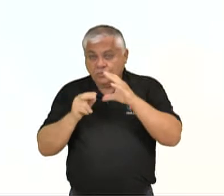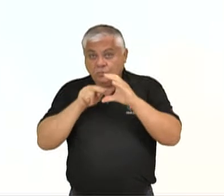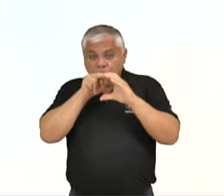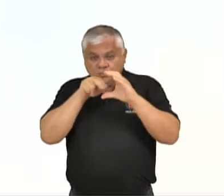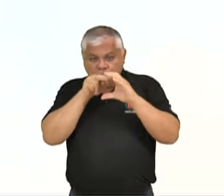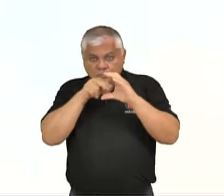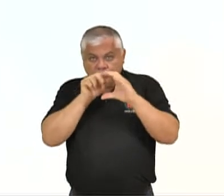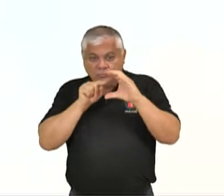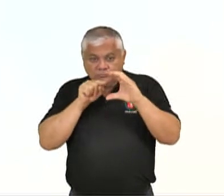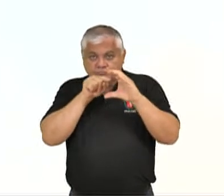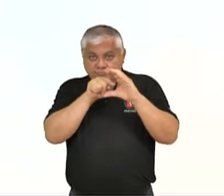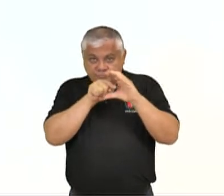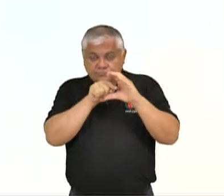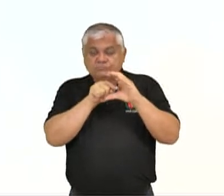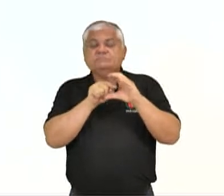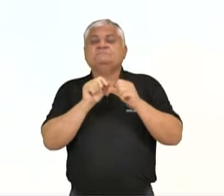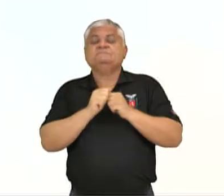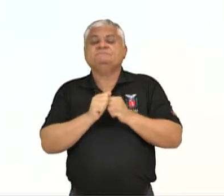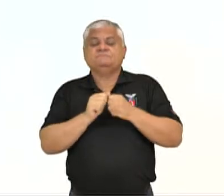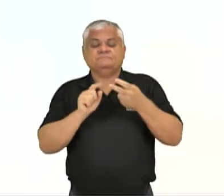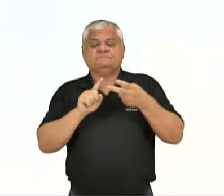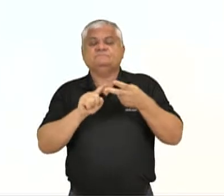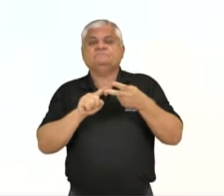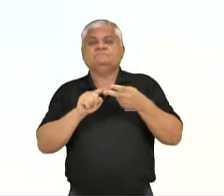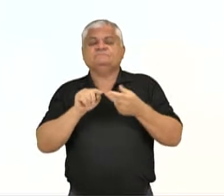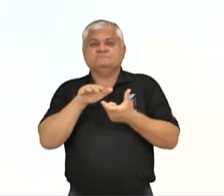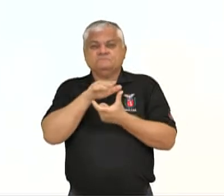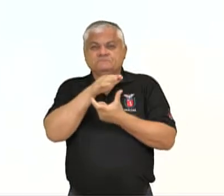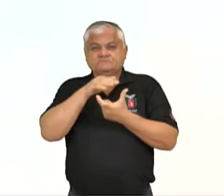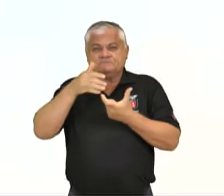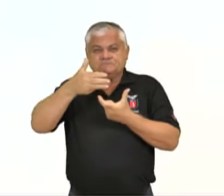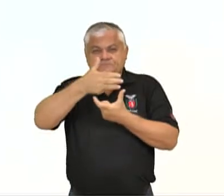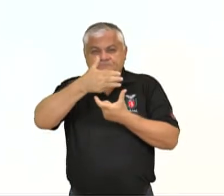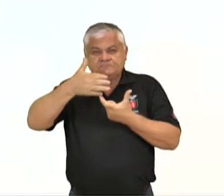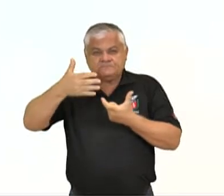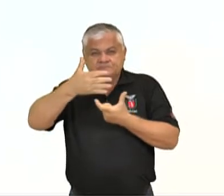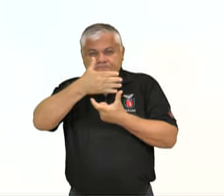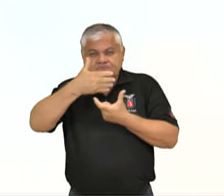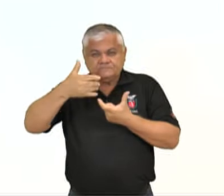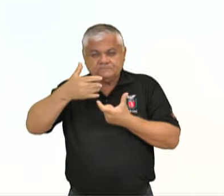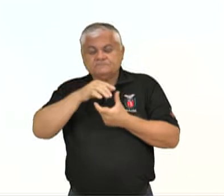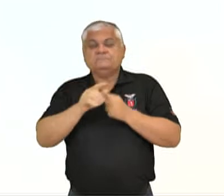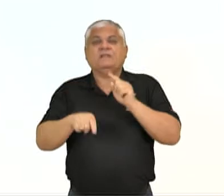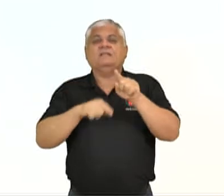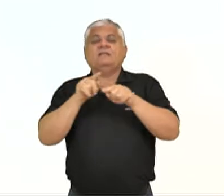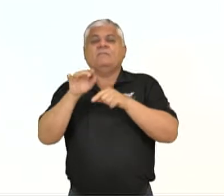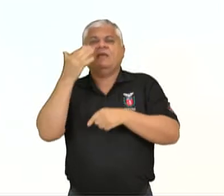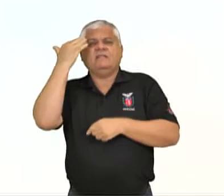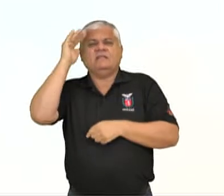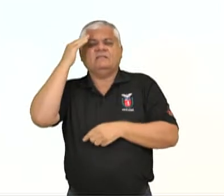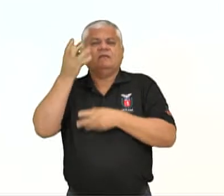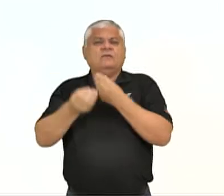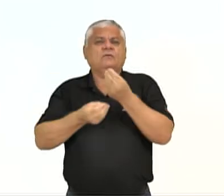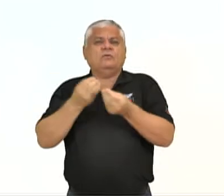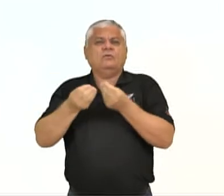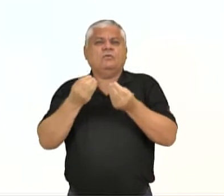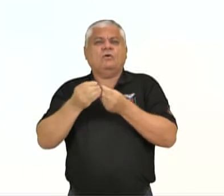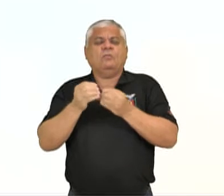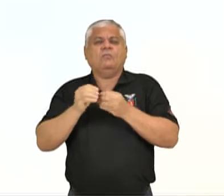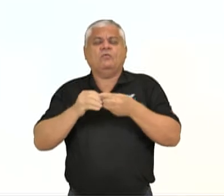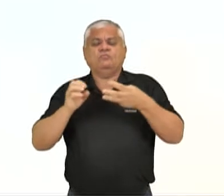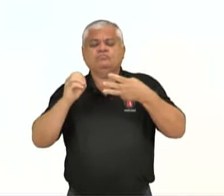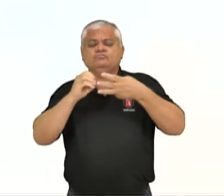e no citoplasma da célula, relembrar a função das organelas celulares e entender o funcionamento